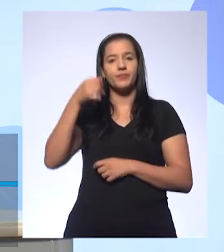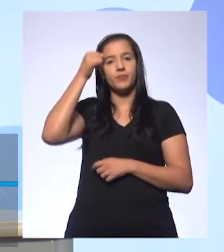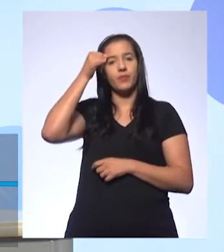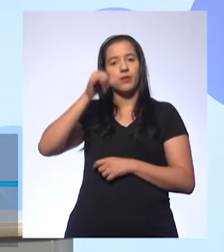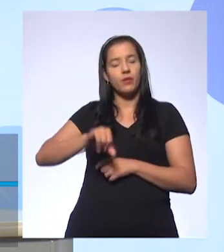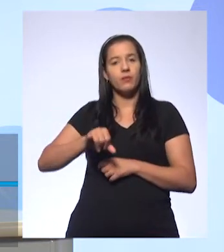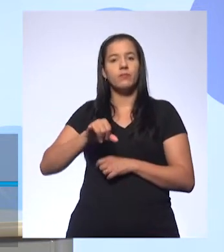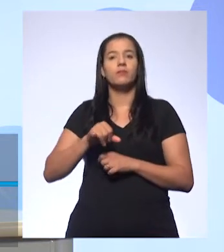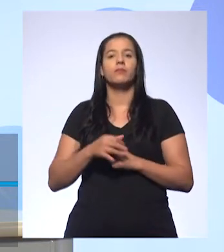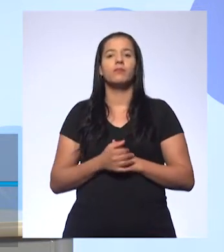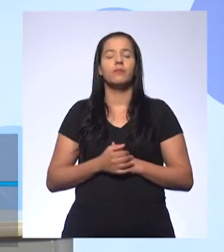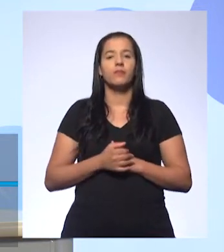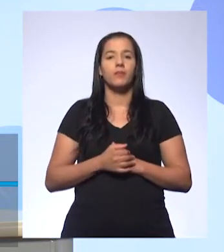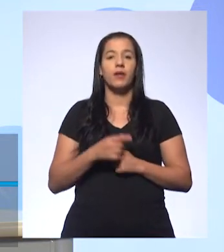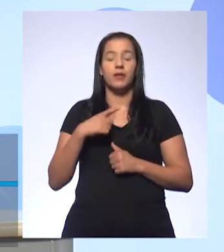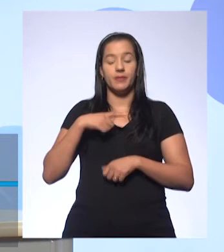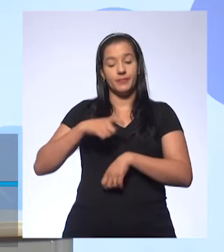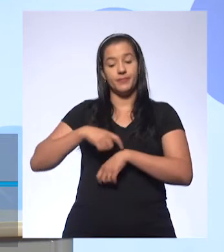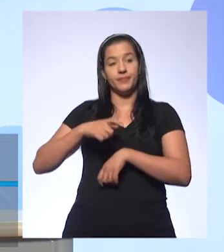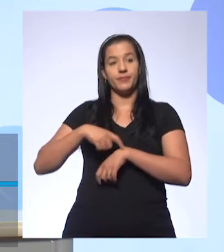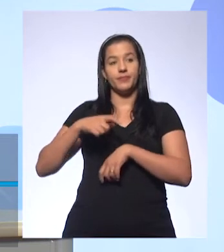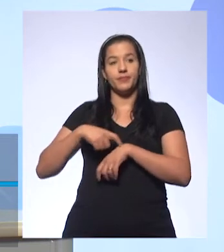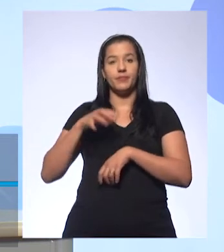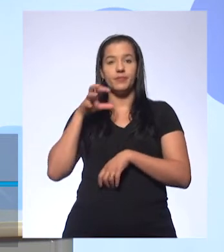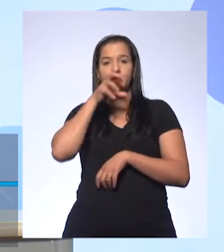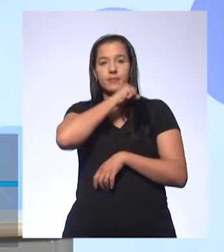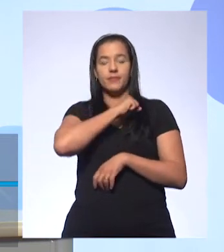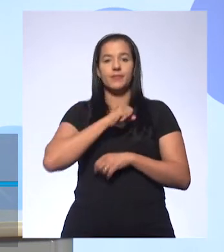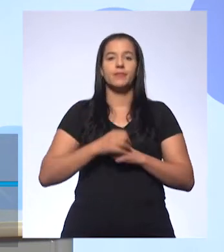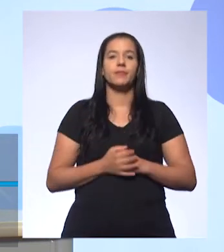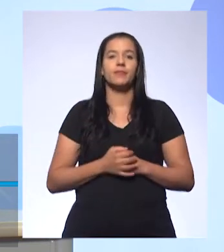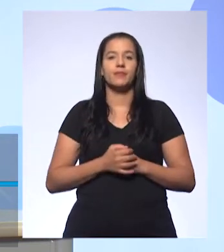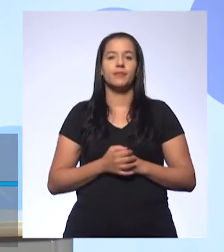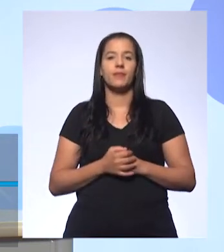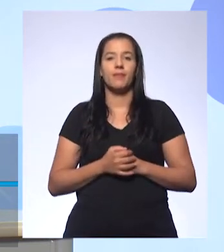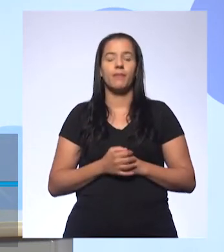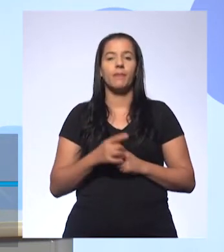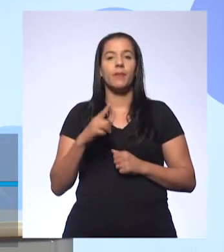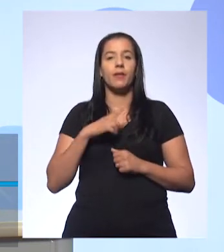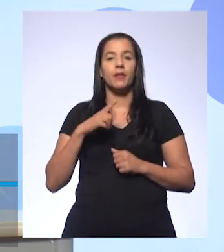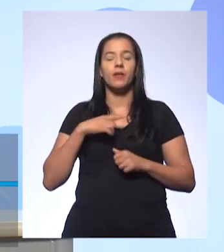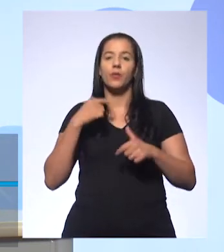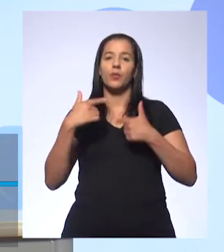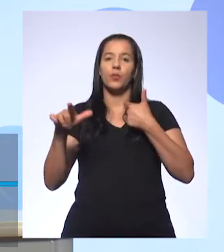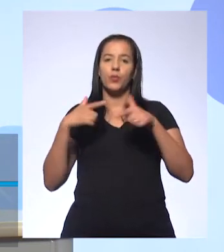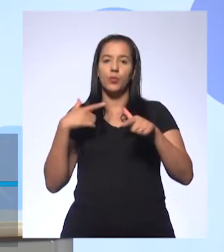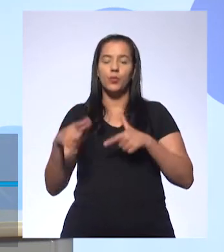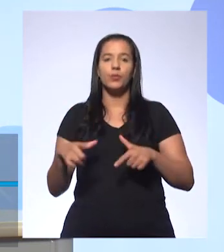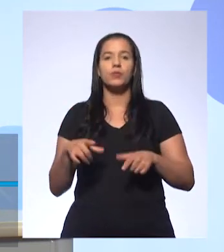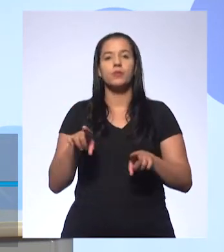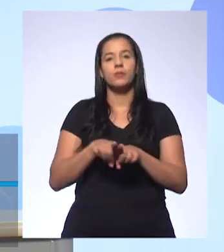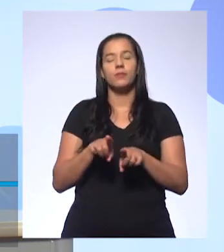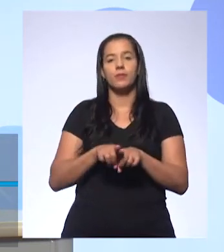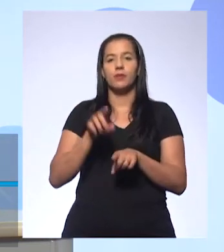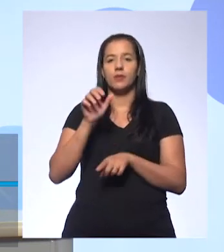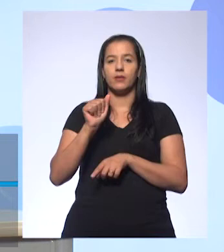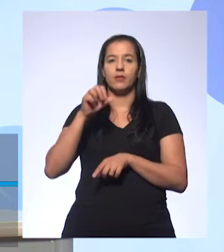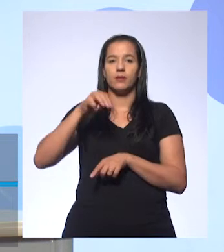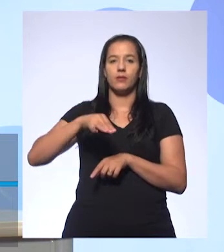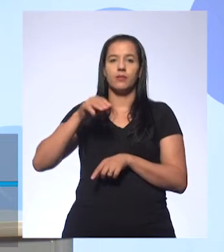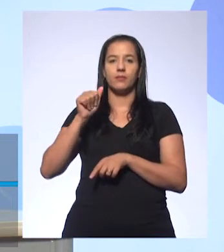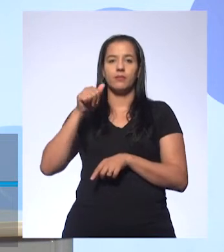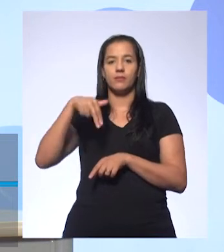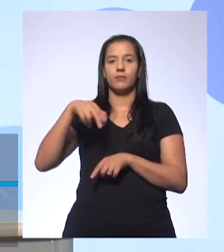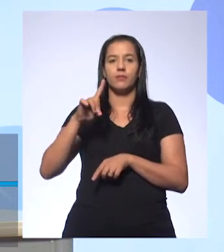e diagnosticada em tempo hábil. Sim. Aí tem aqui umas felicitações e aqui tem a Amanda Maciel que colocou que